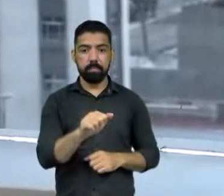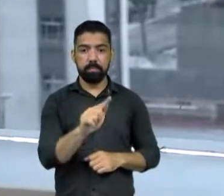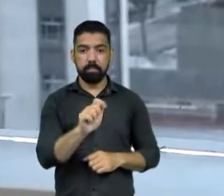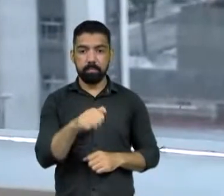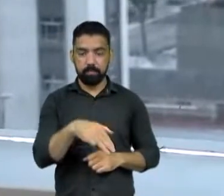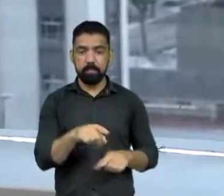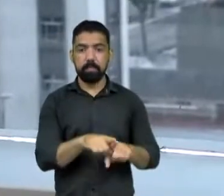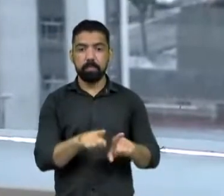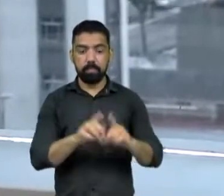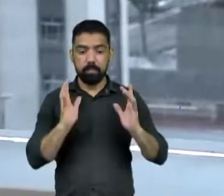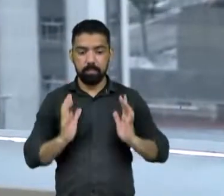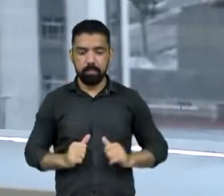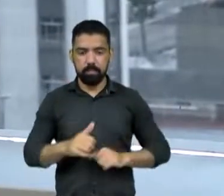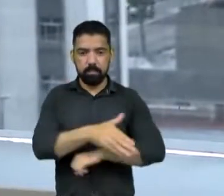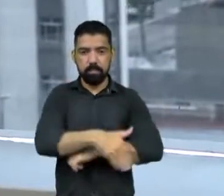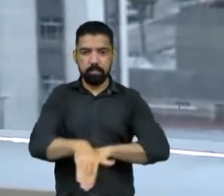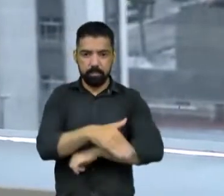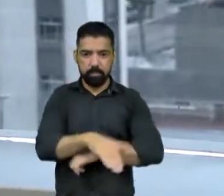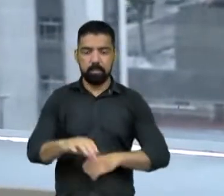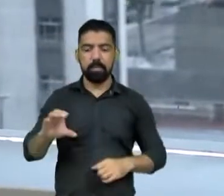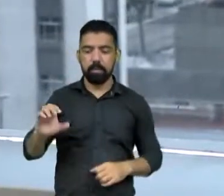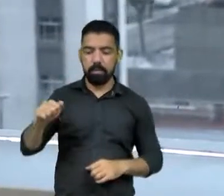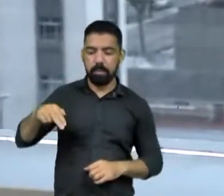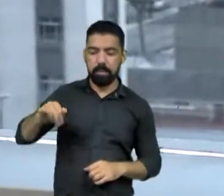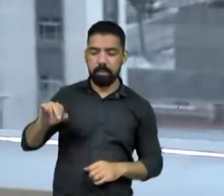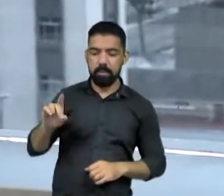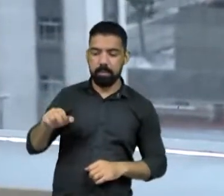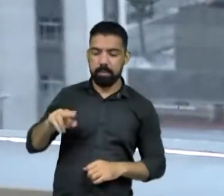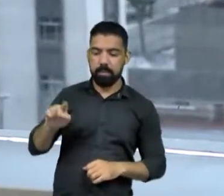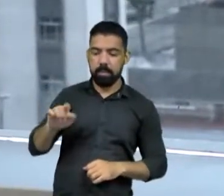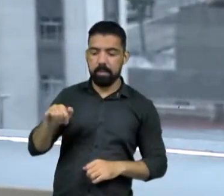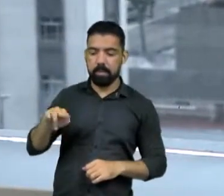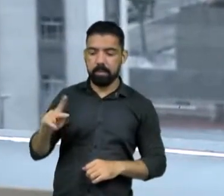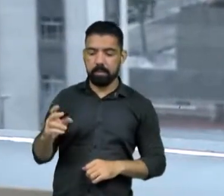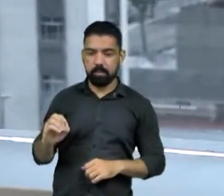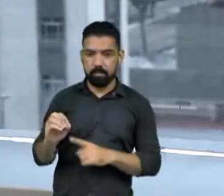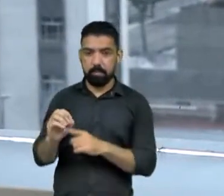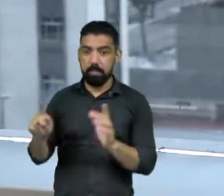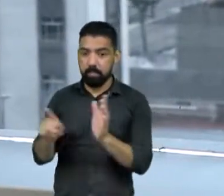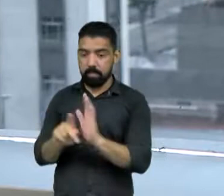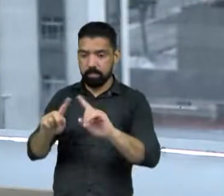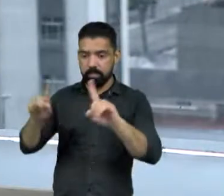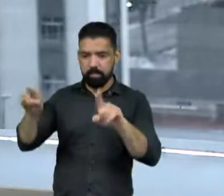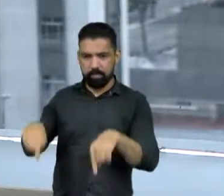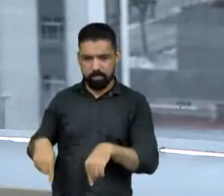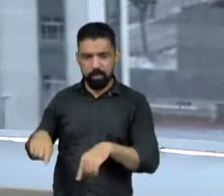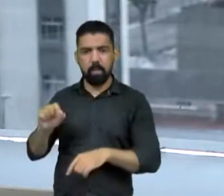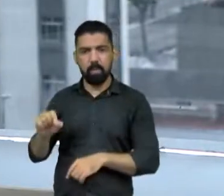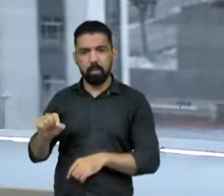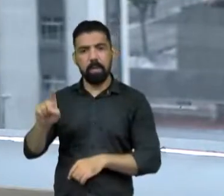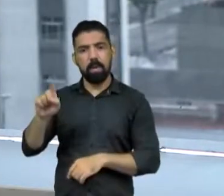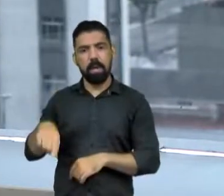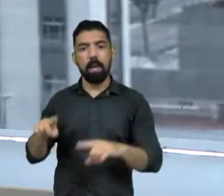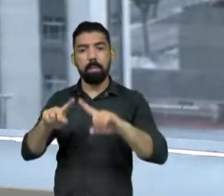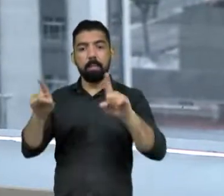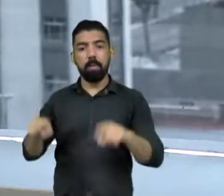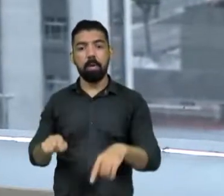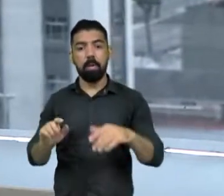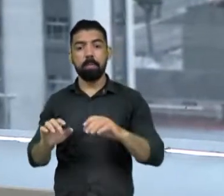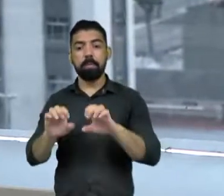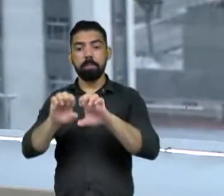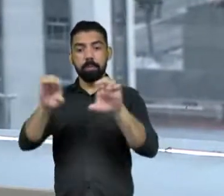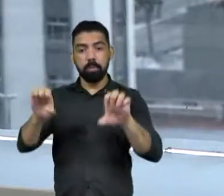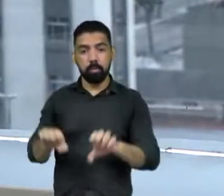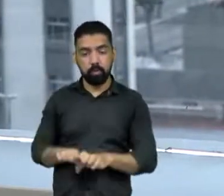requalificação sanitária e urbanística do bairro faz parte do PROINFRA, o Programa de Infraestrutura Social de Fortaleza, que